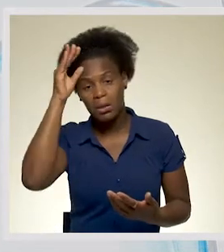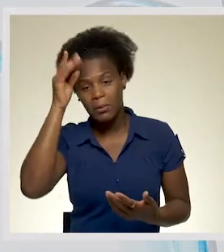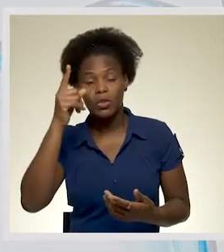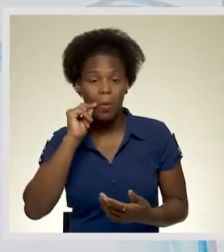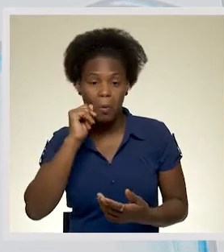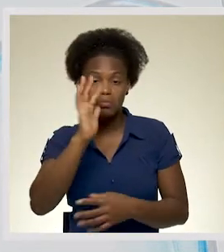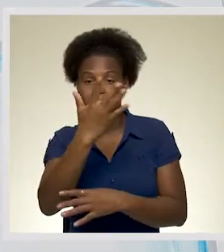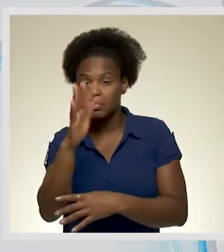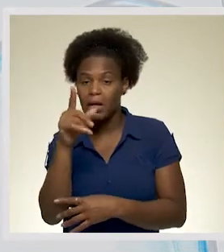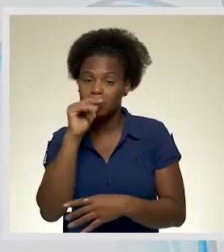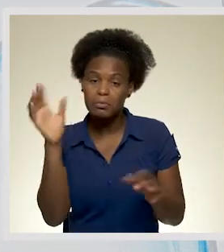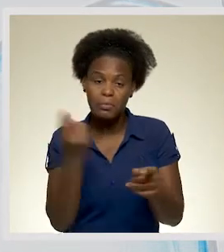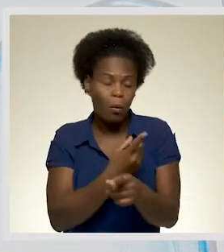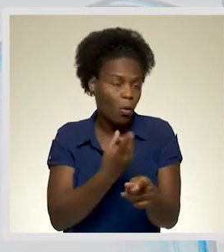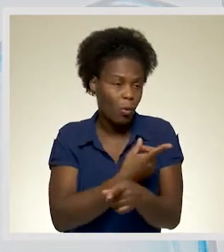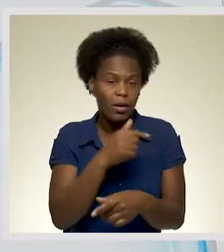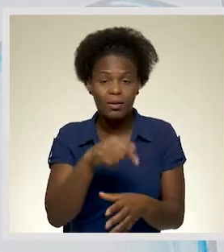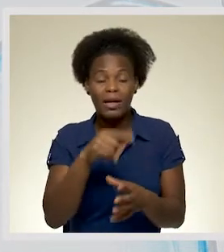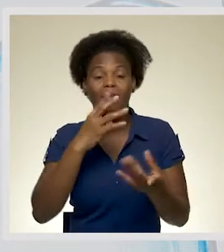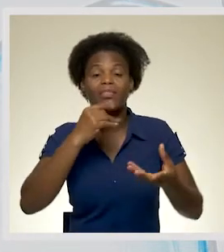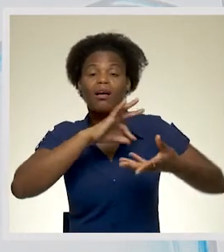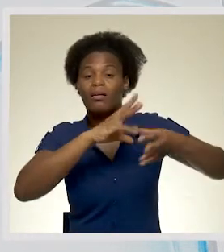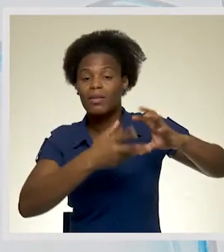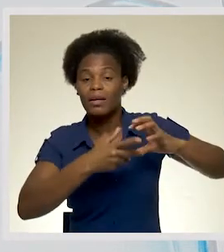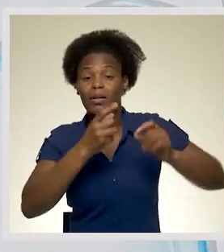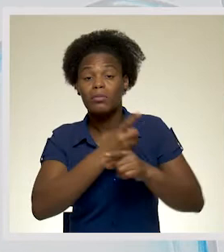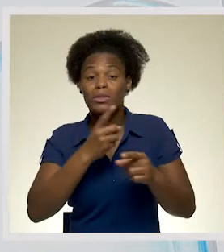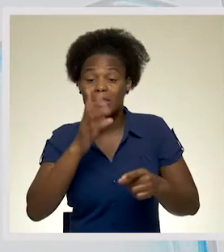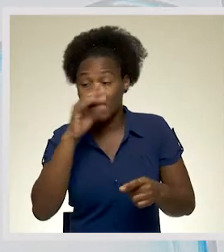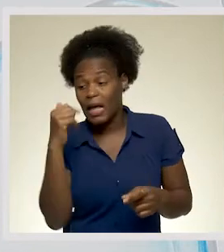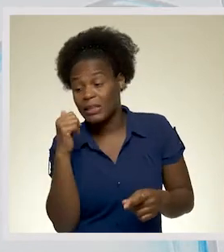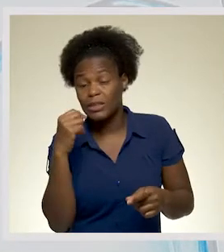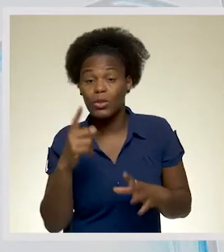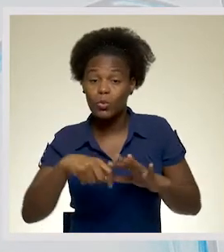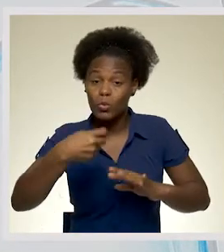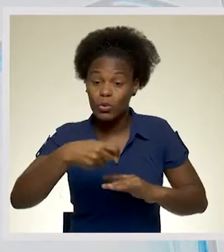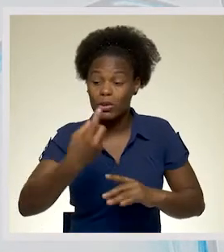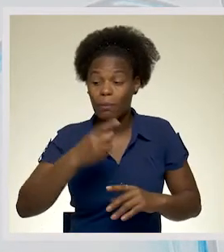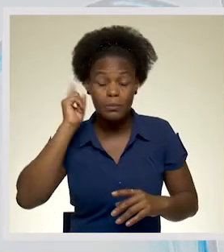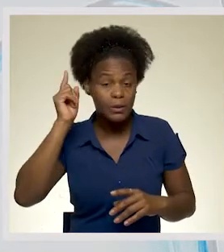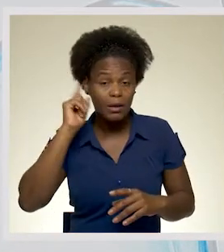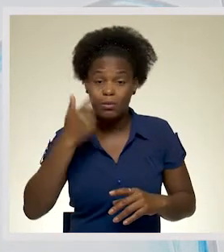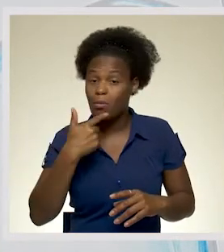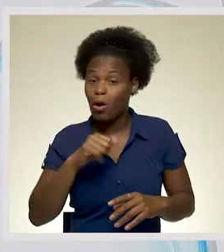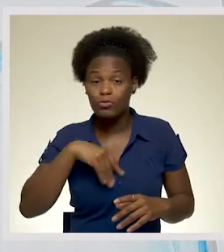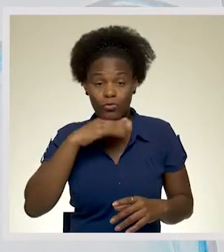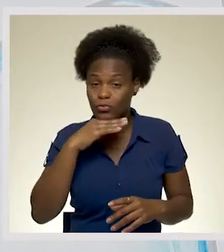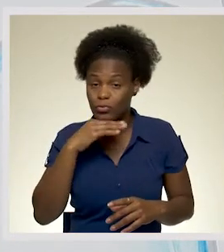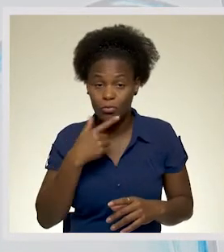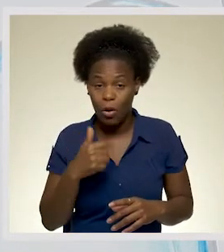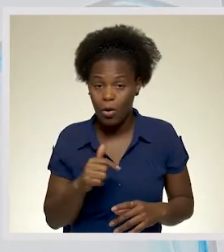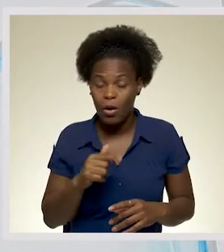Sendo fundamentais, não devem ser poluídos.